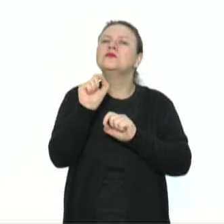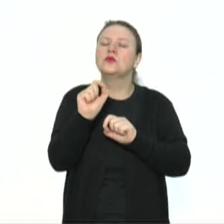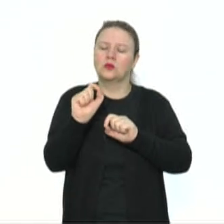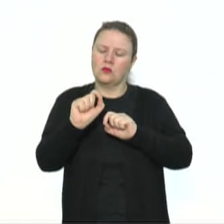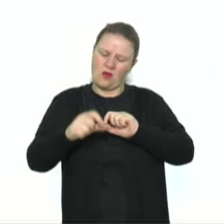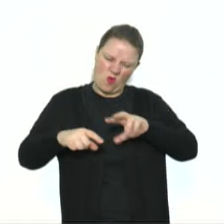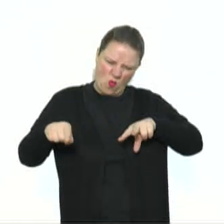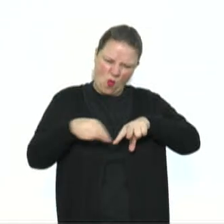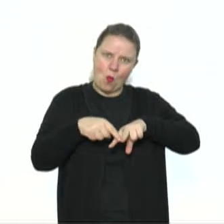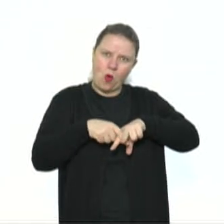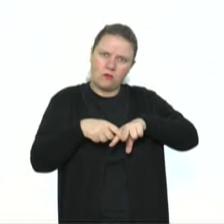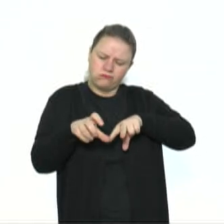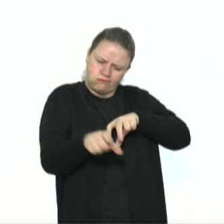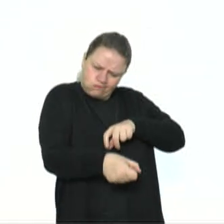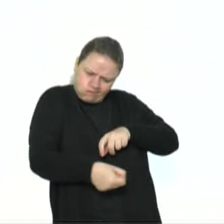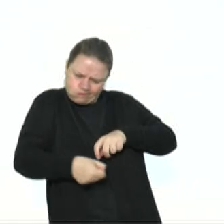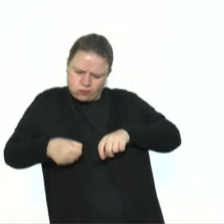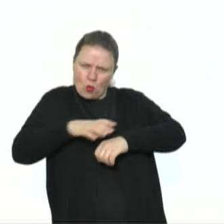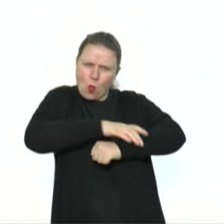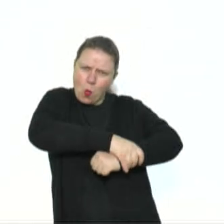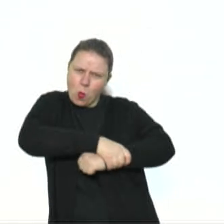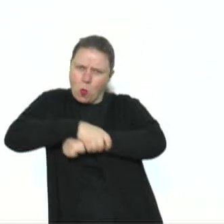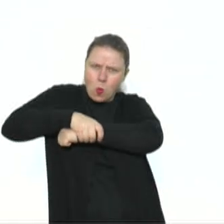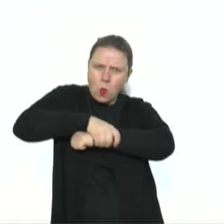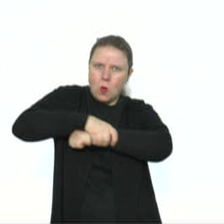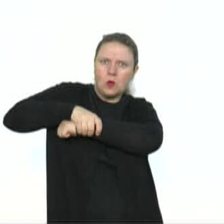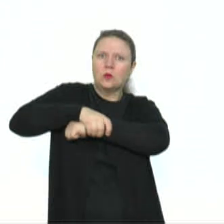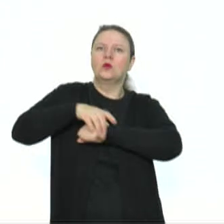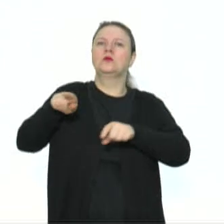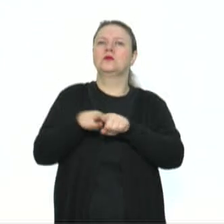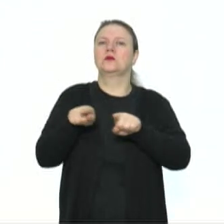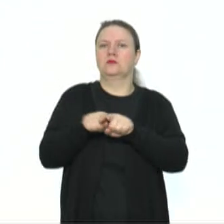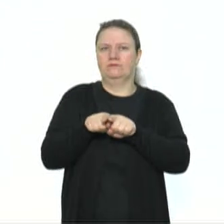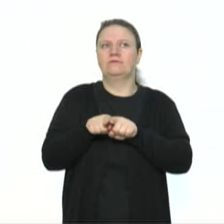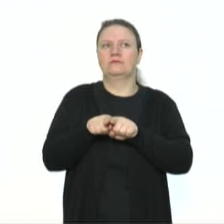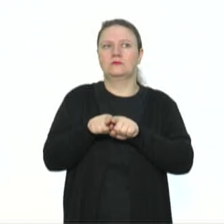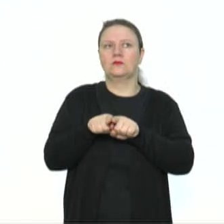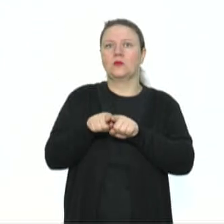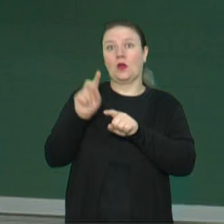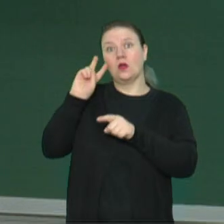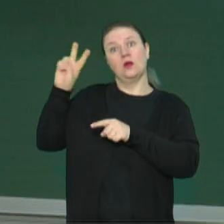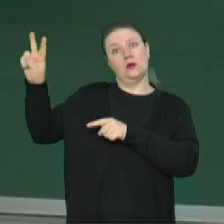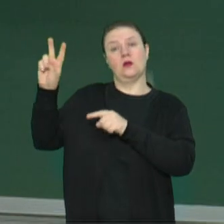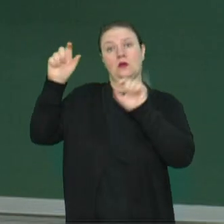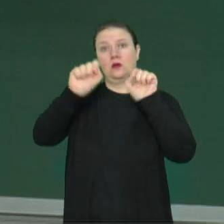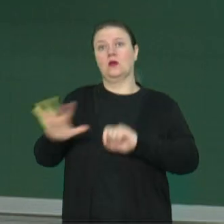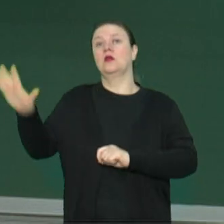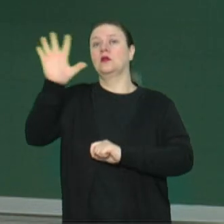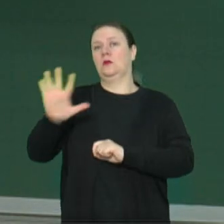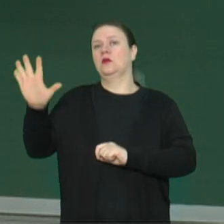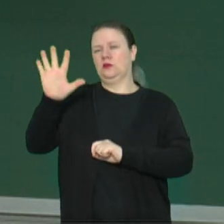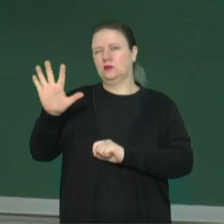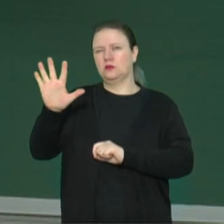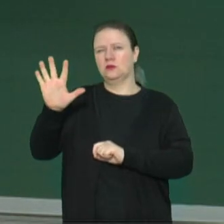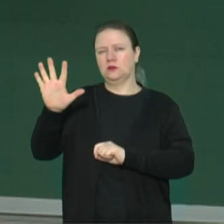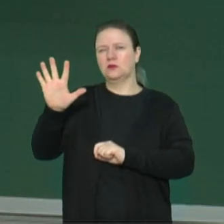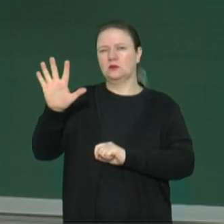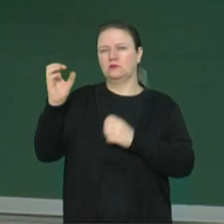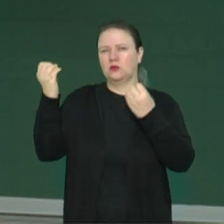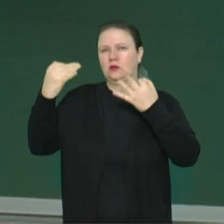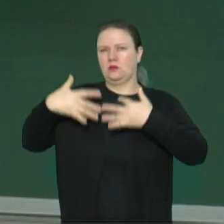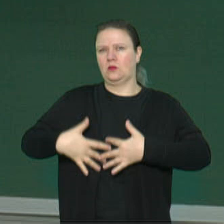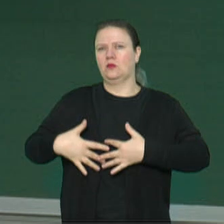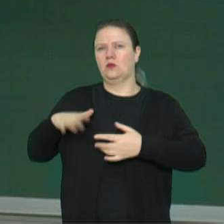o braço do seu adversário entre suas pernas, segurando o punho com as mãos. Então é o que está retratado nesta animação aqui. Né? Então nessa animação nós